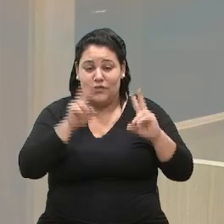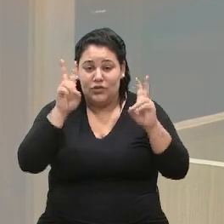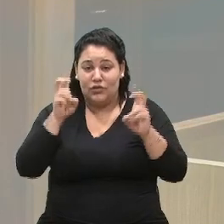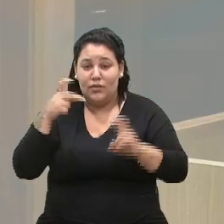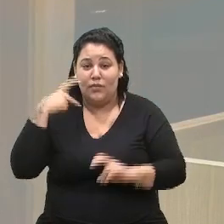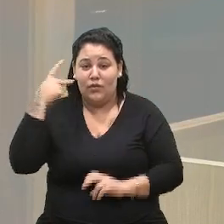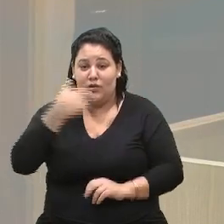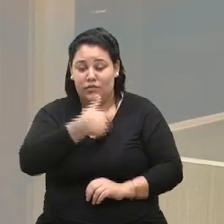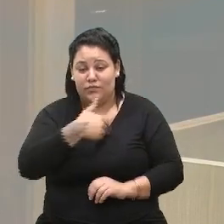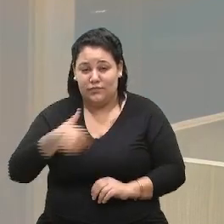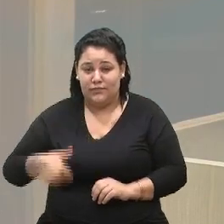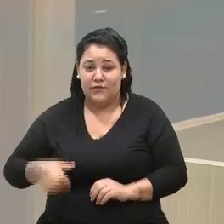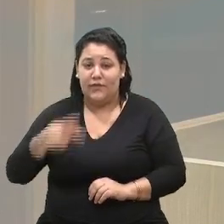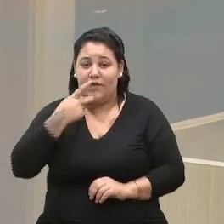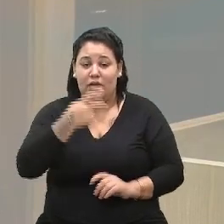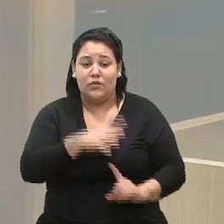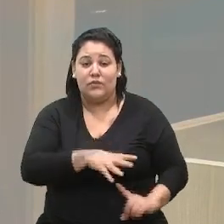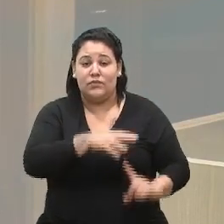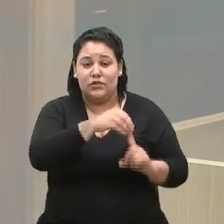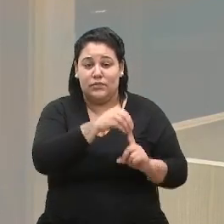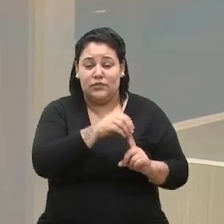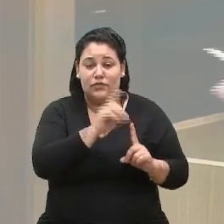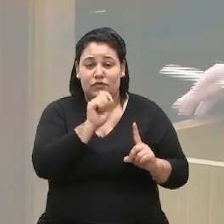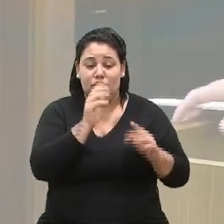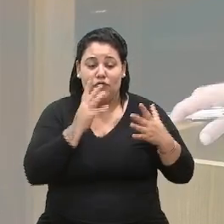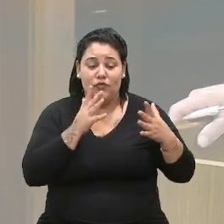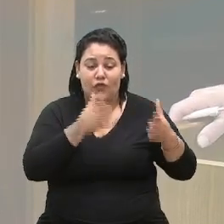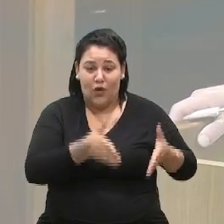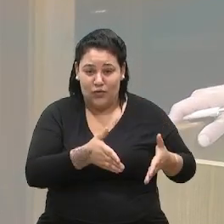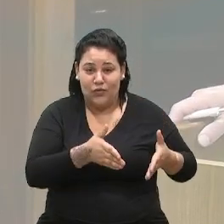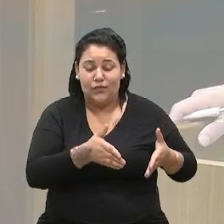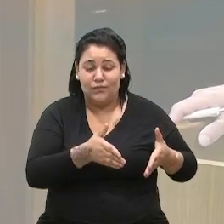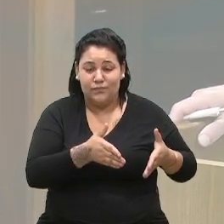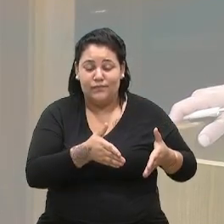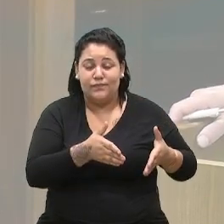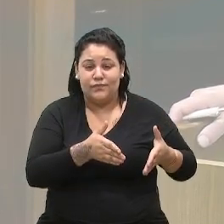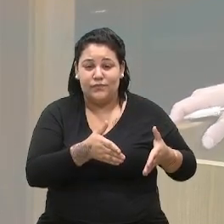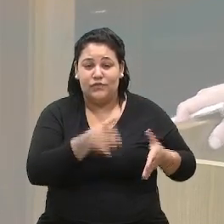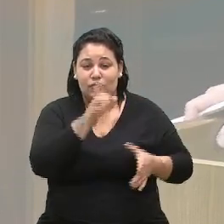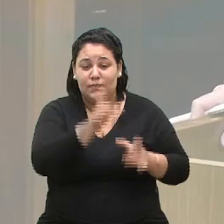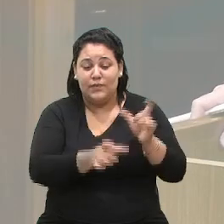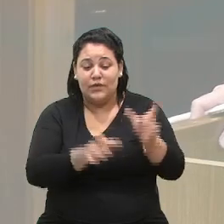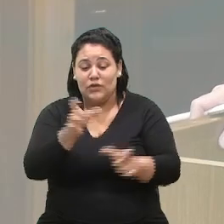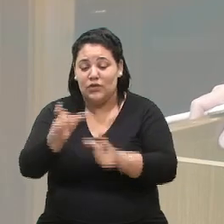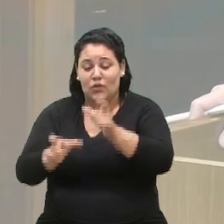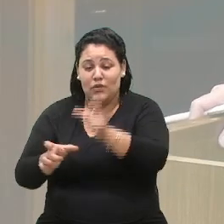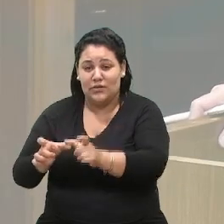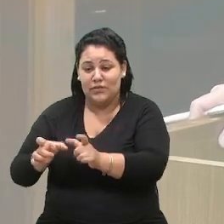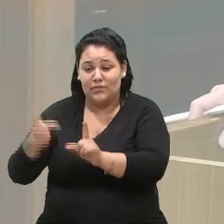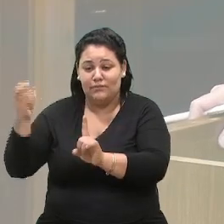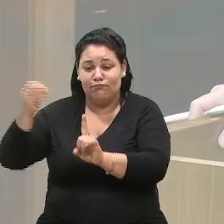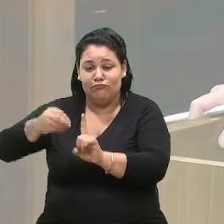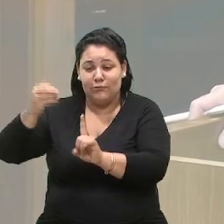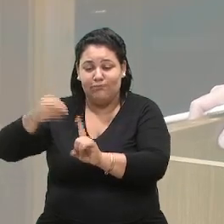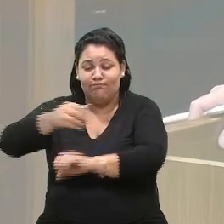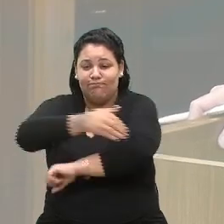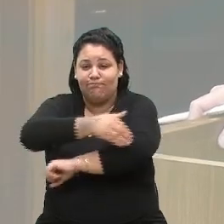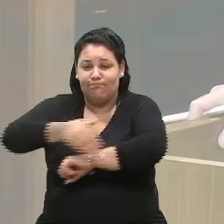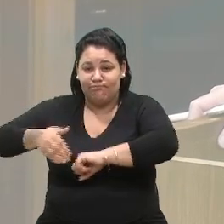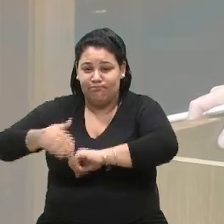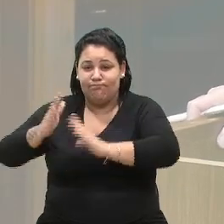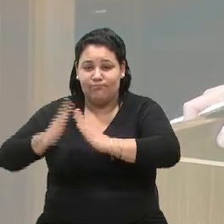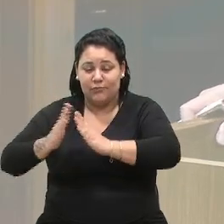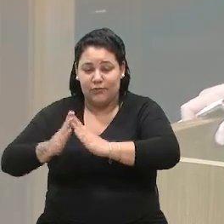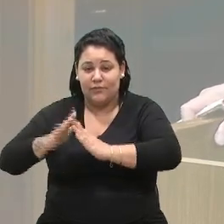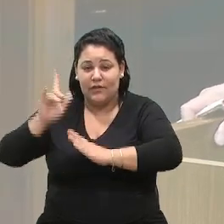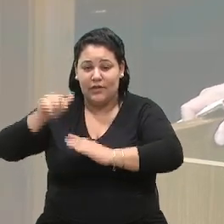que se detém a pessoas que vivem em situação de rua. E esse é o debate